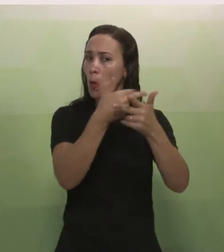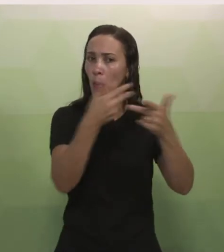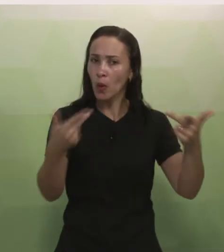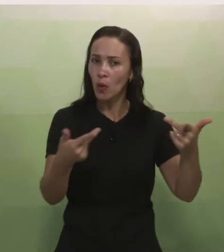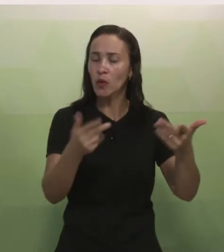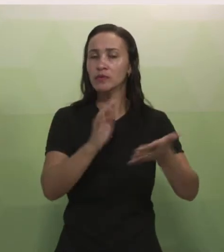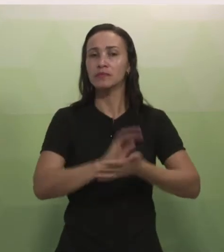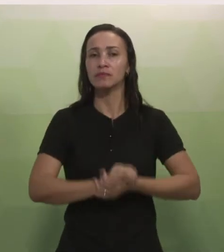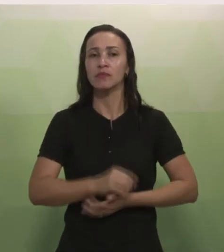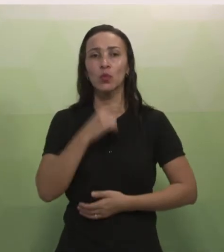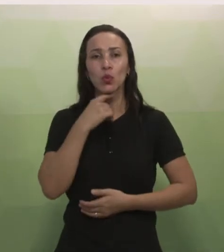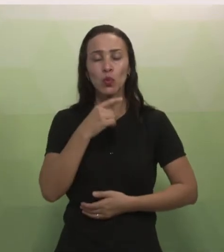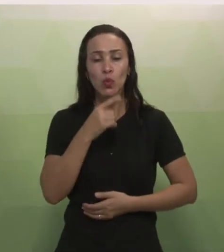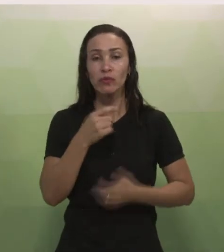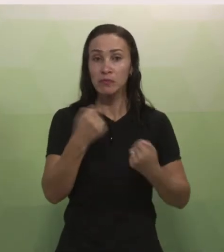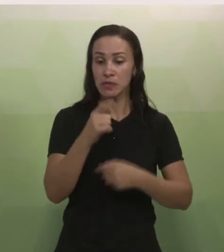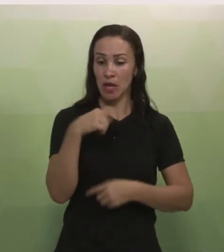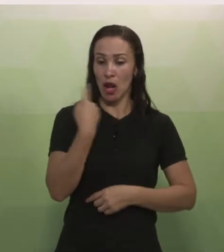aponte que a gente